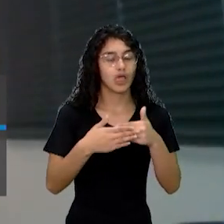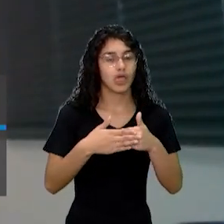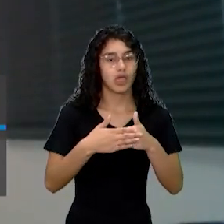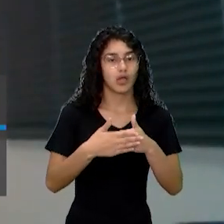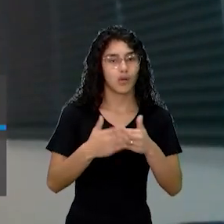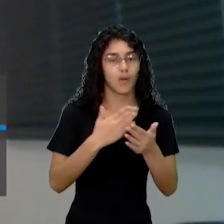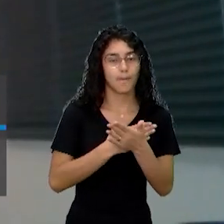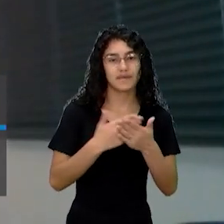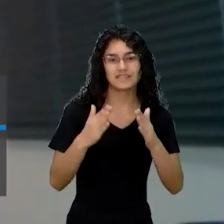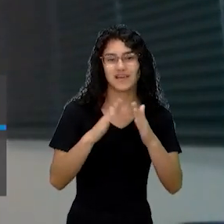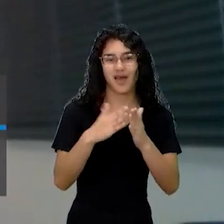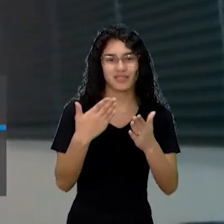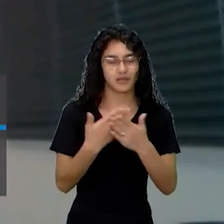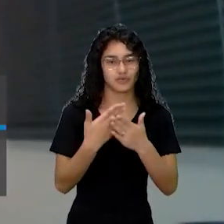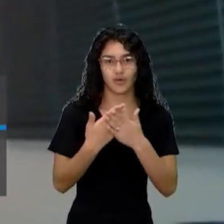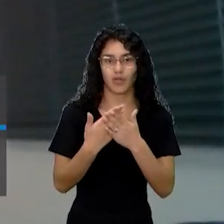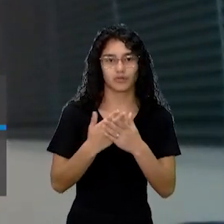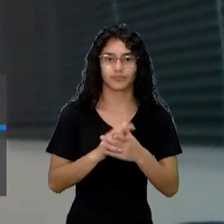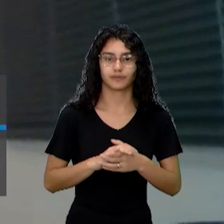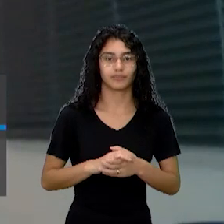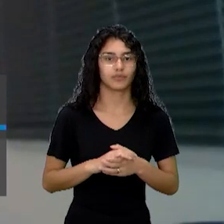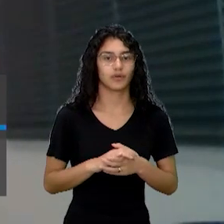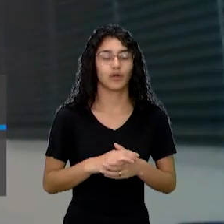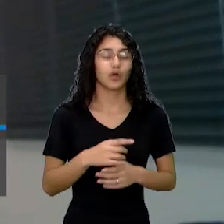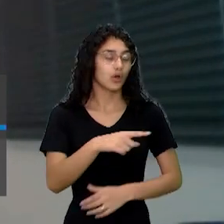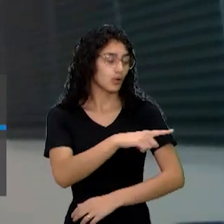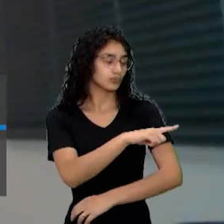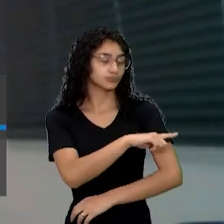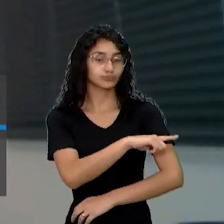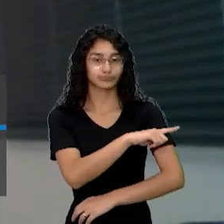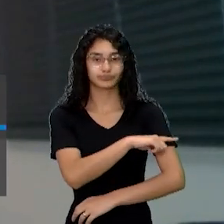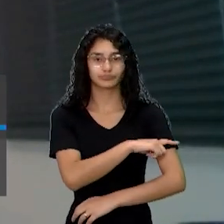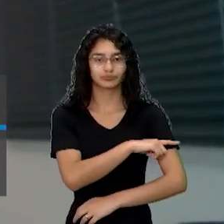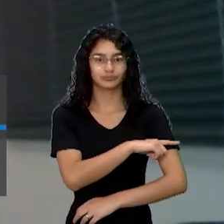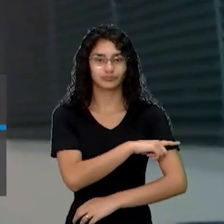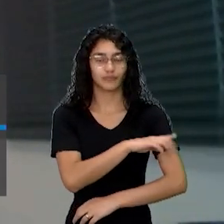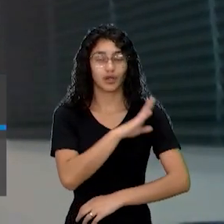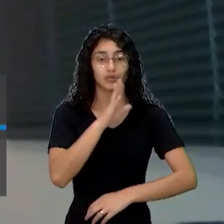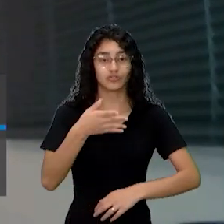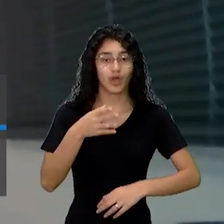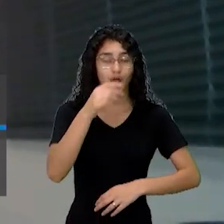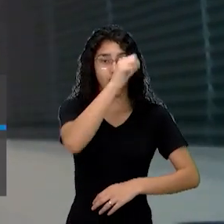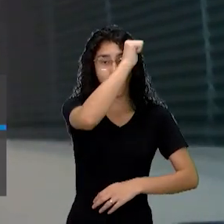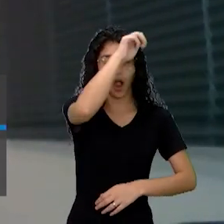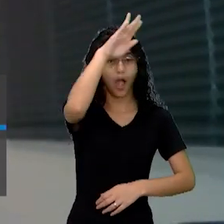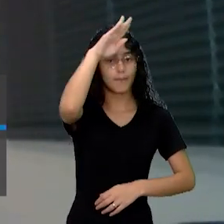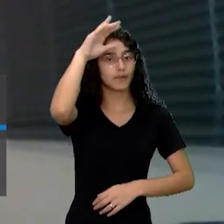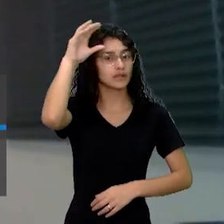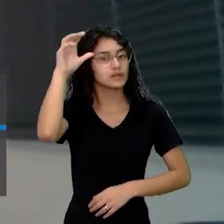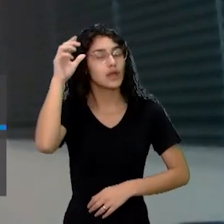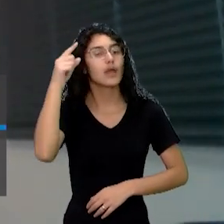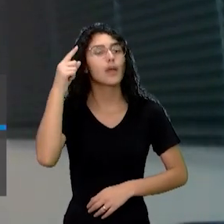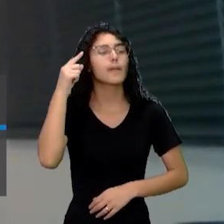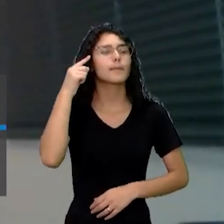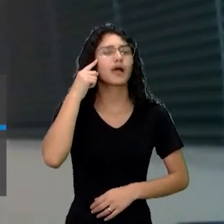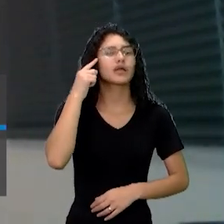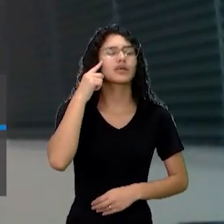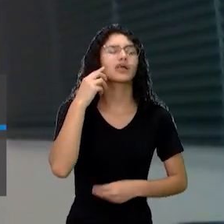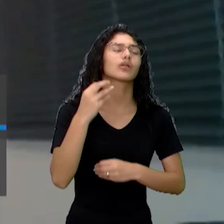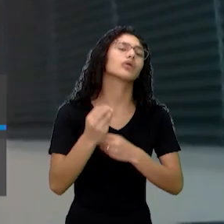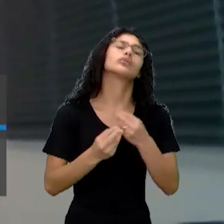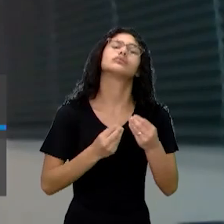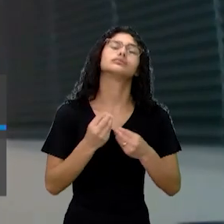da escola. Então, entrou no primeiro ano do ensino fundamental, já está ali no processo de alfabetização, pensando que uma criança